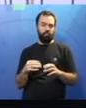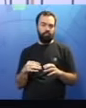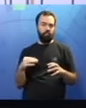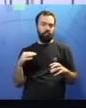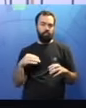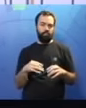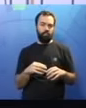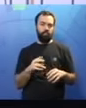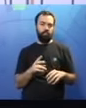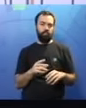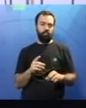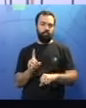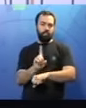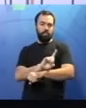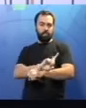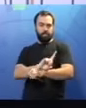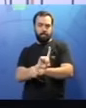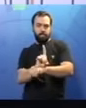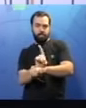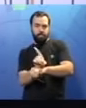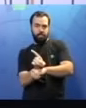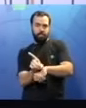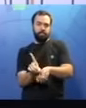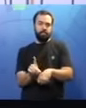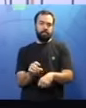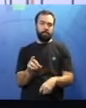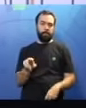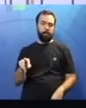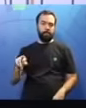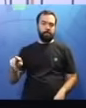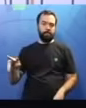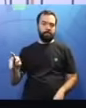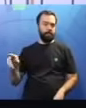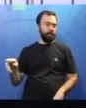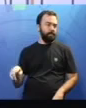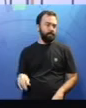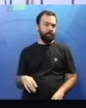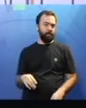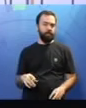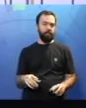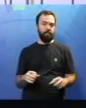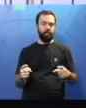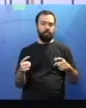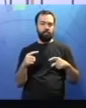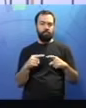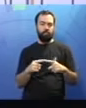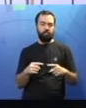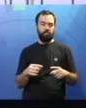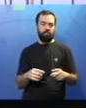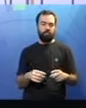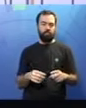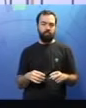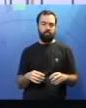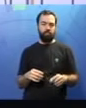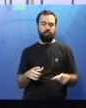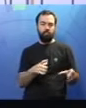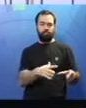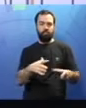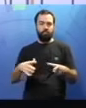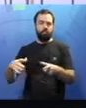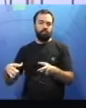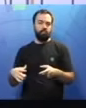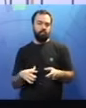de velocidade diferente de acordo com o meio em que ela está. No meio gasoso, como as partículas são muito distantes,